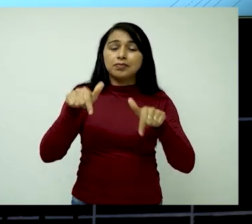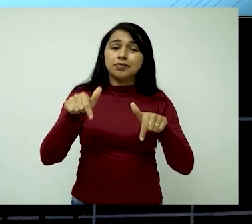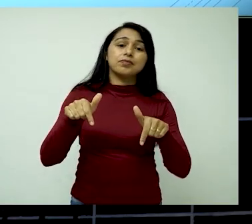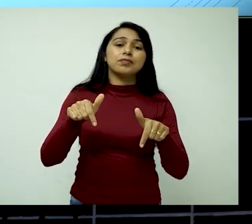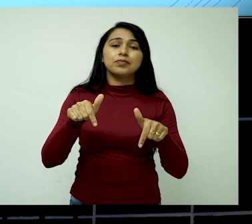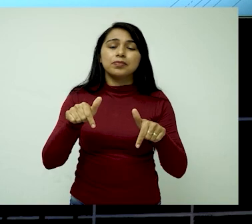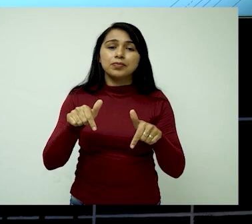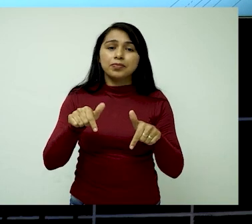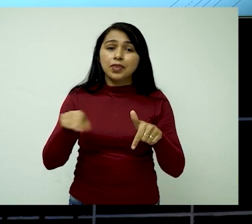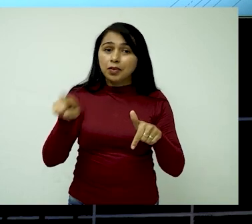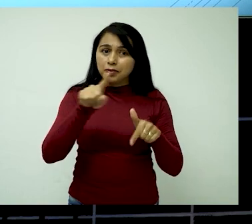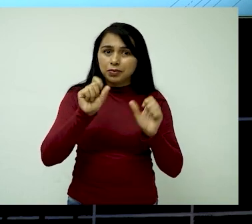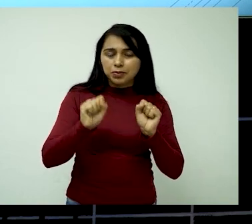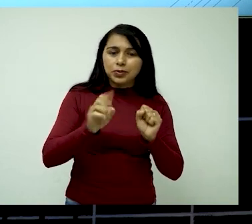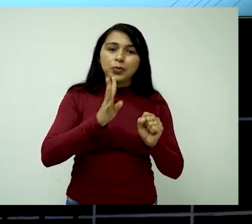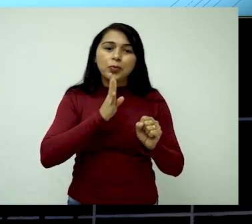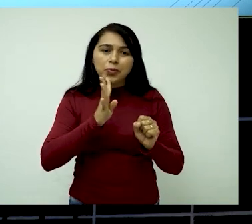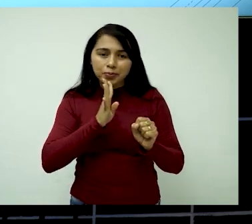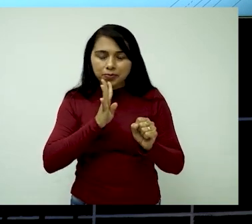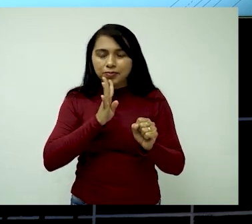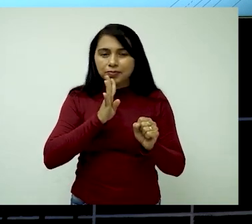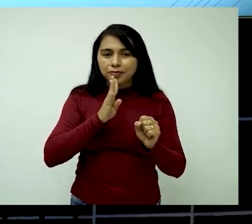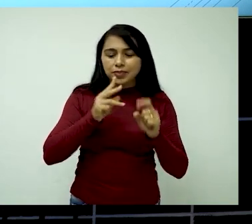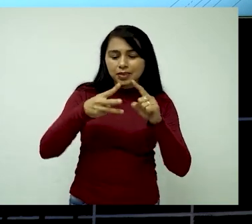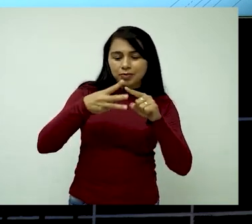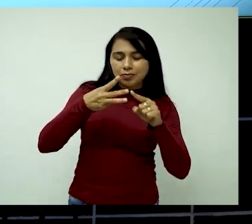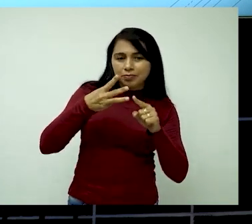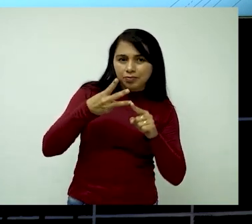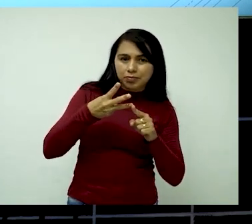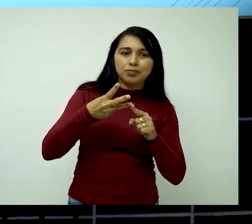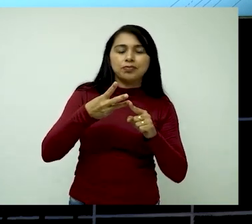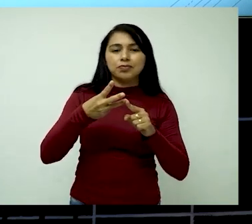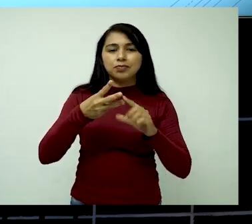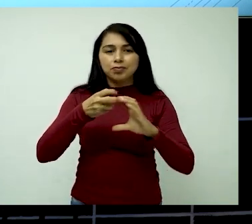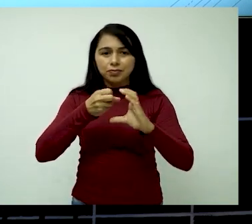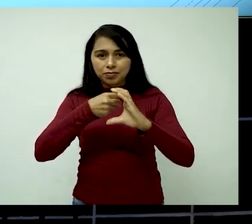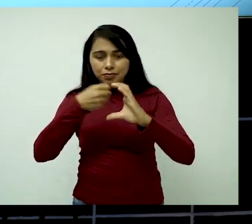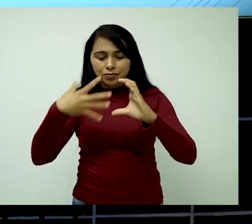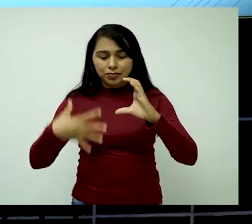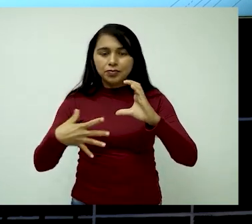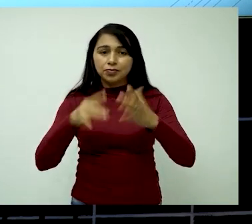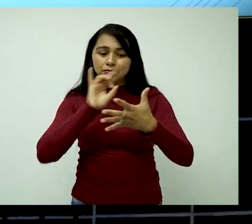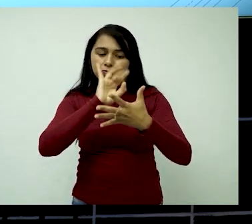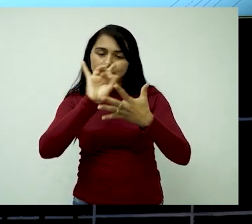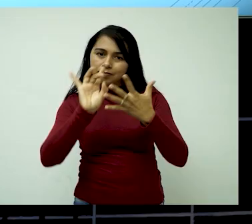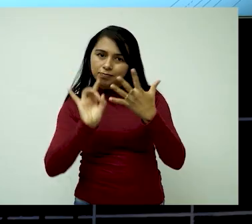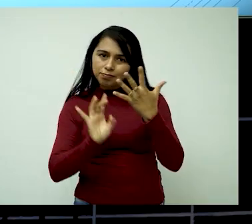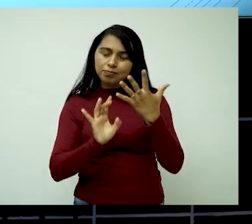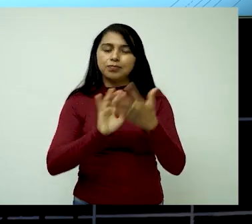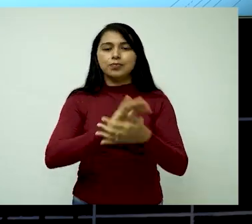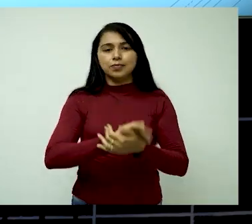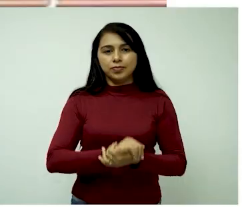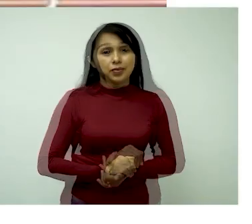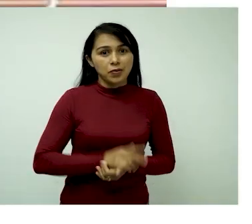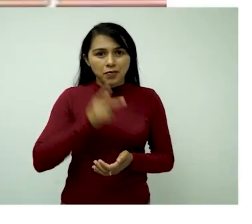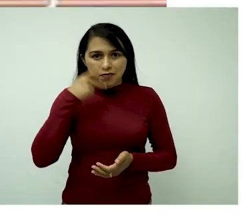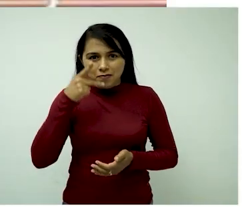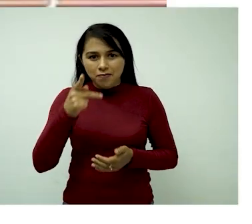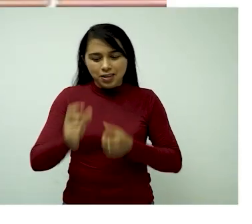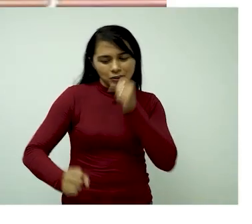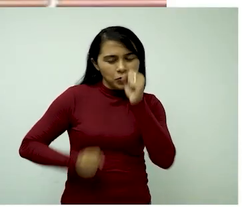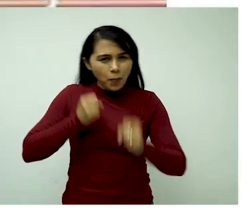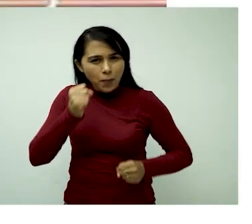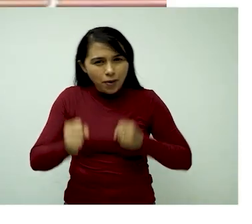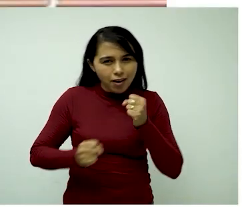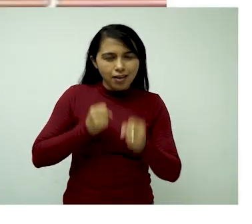se definir para vocês aqui dentro dessas perspectivas colocadas aqui nesse momento. Falando